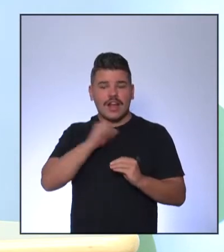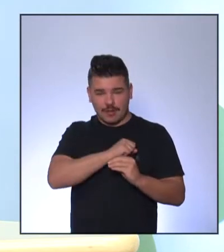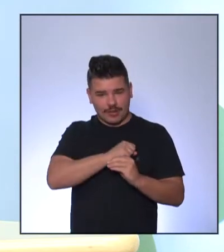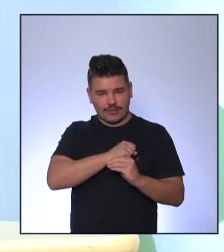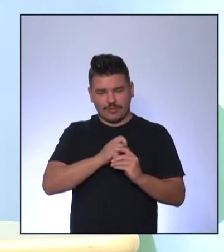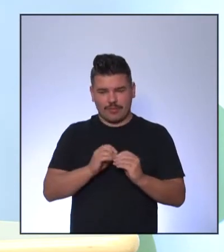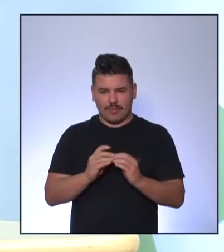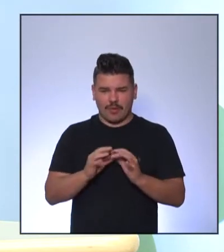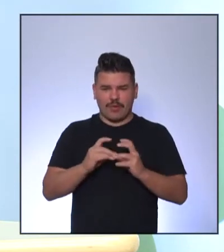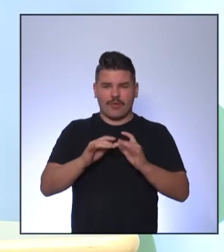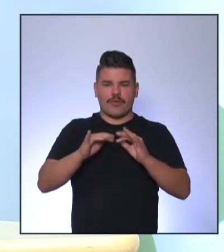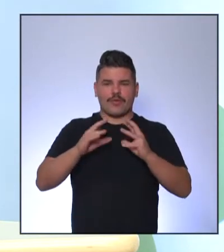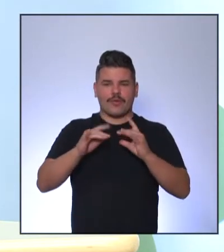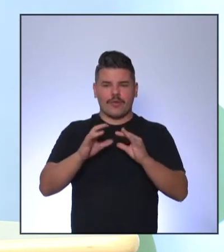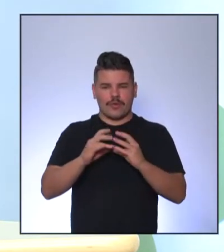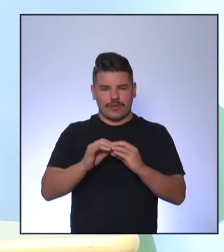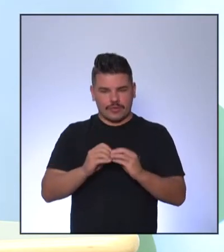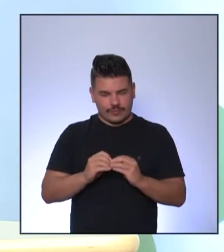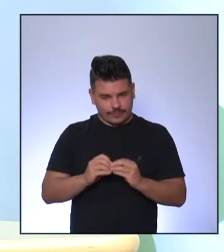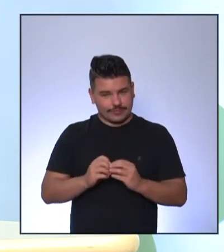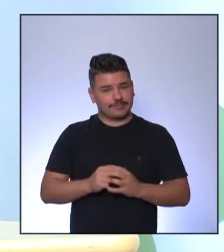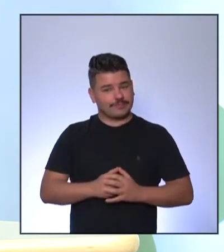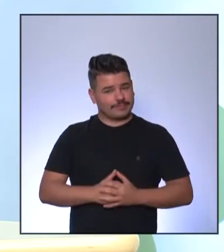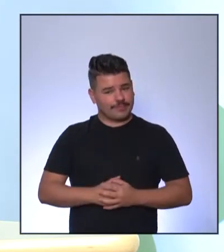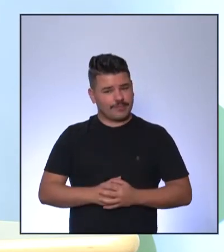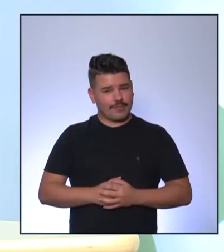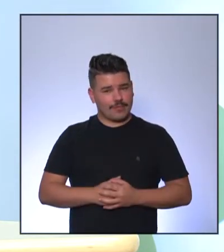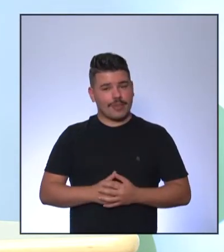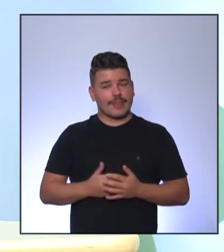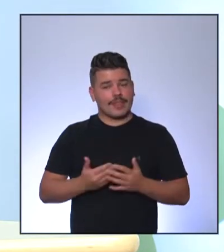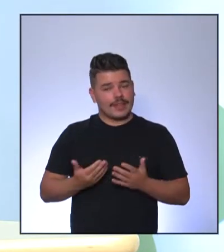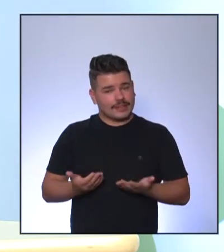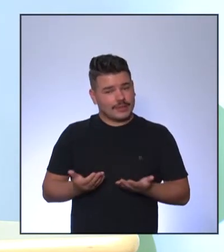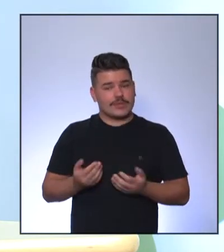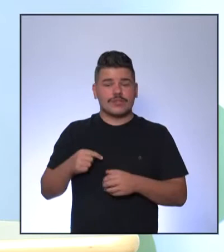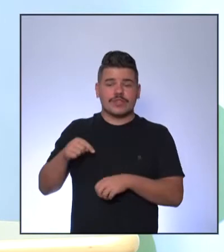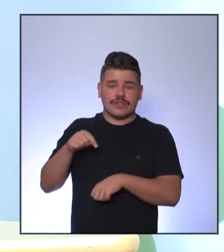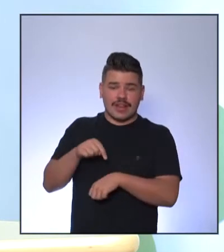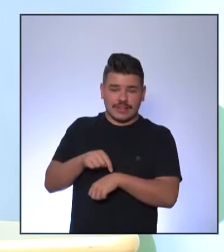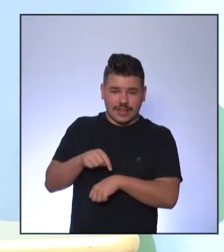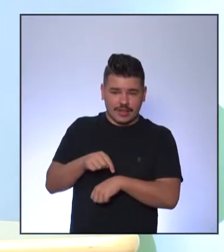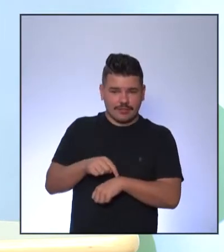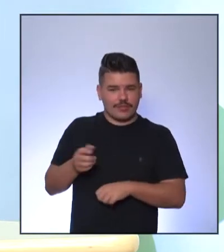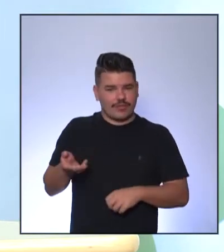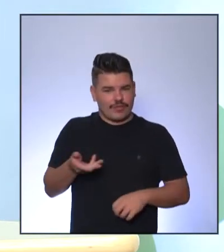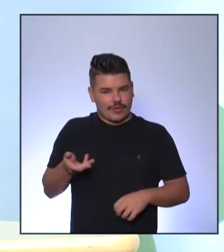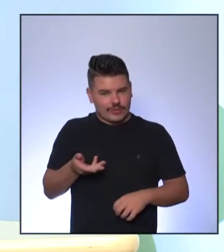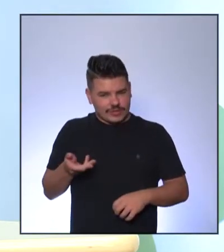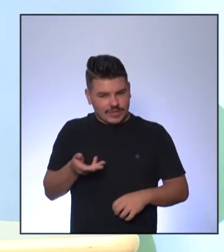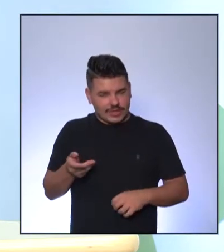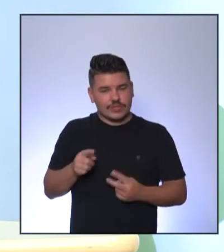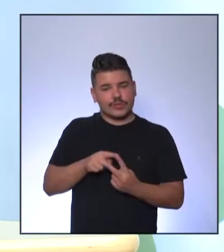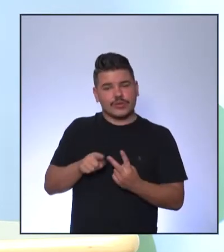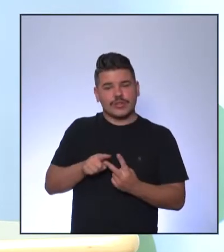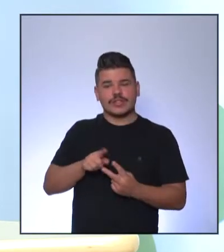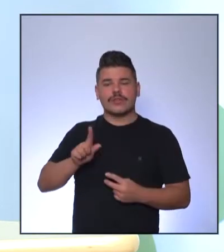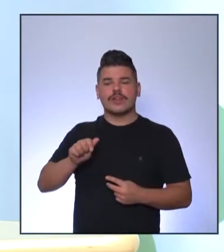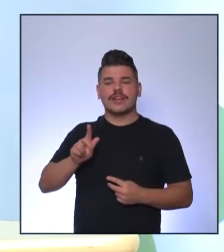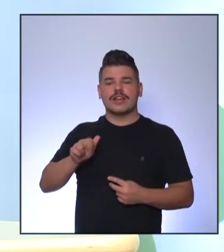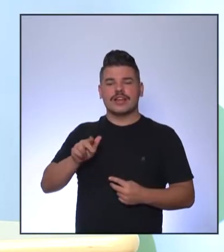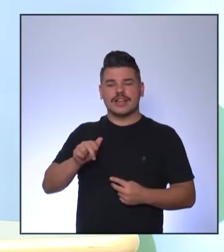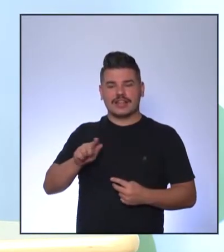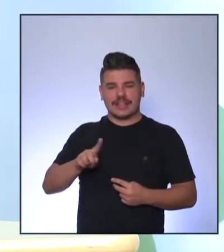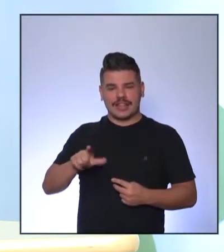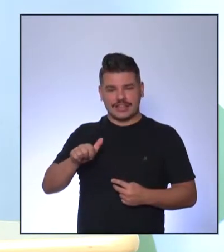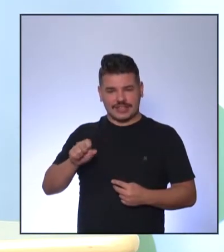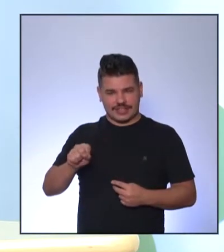ela seja mais rápida, né? Vale lembrar que quando a gente fala em tempo e rapidez, elas são grandezas inversamente proporcionais.